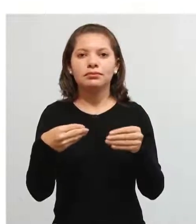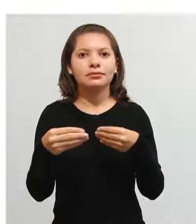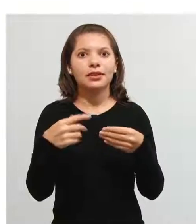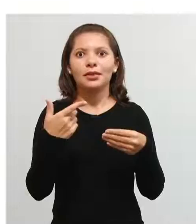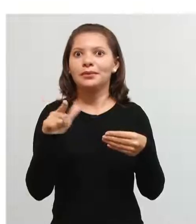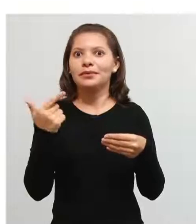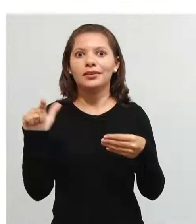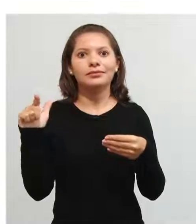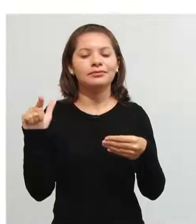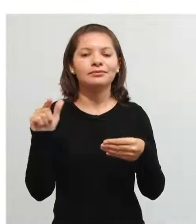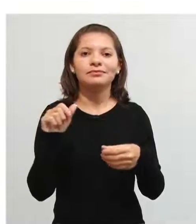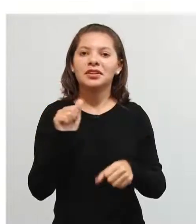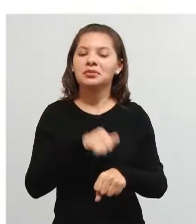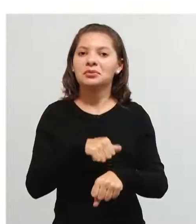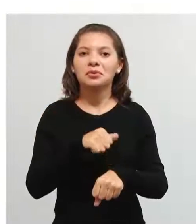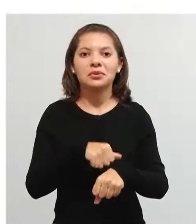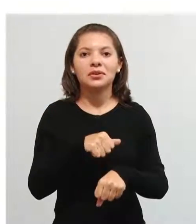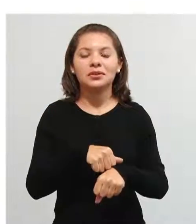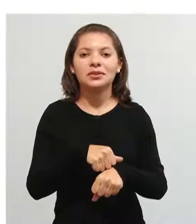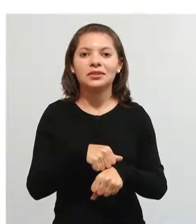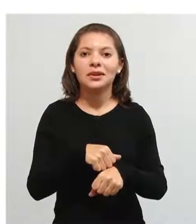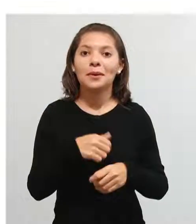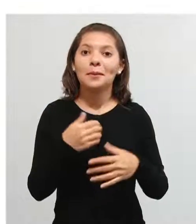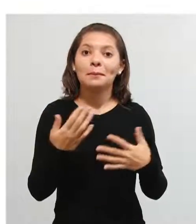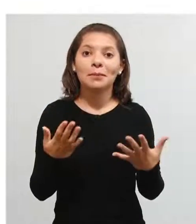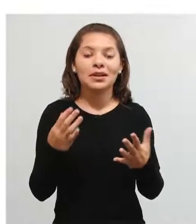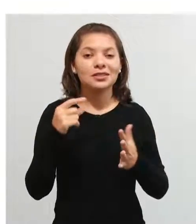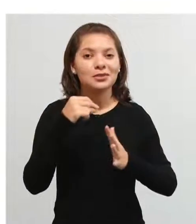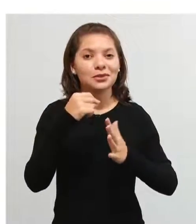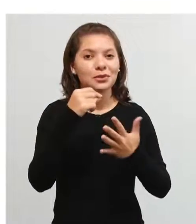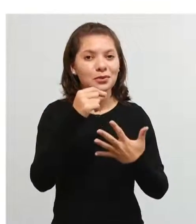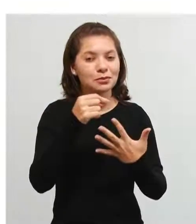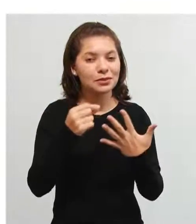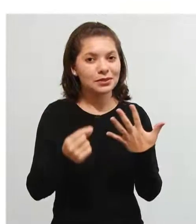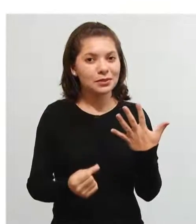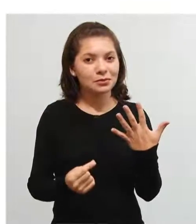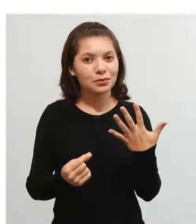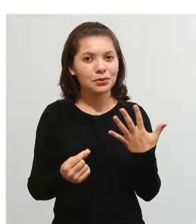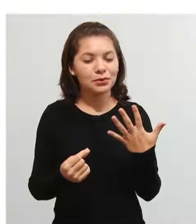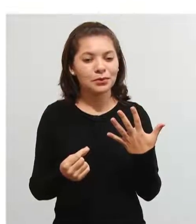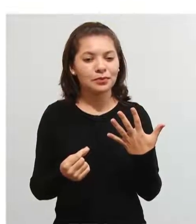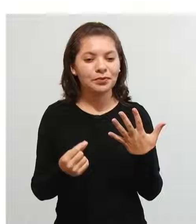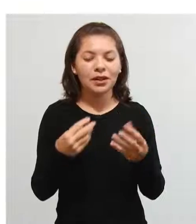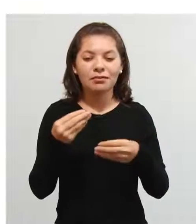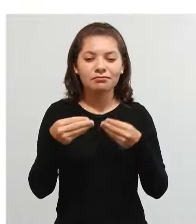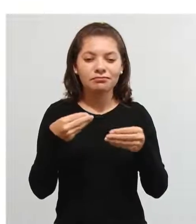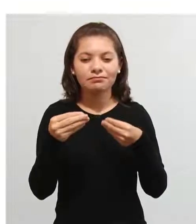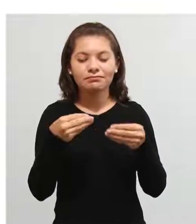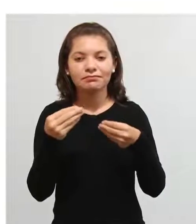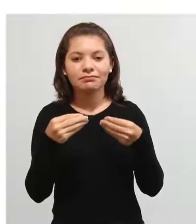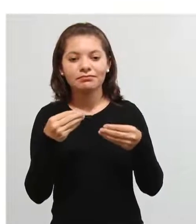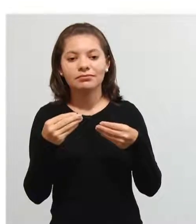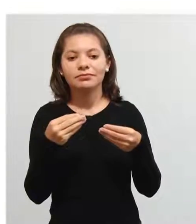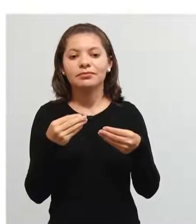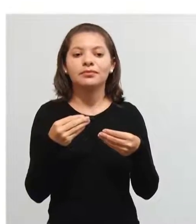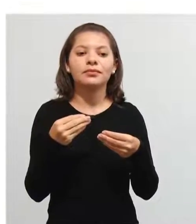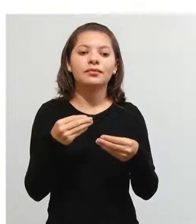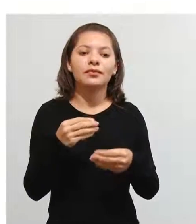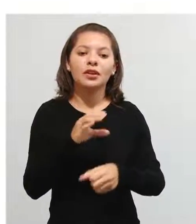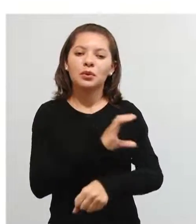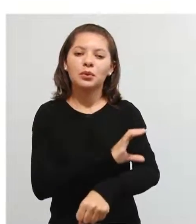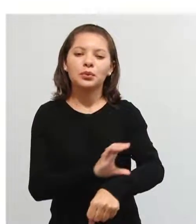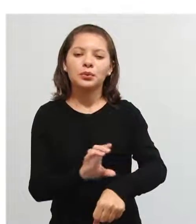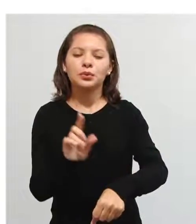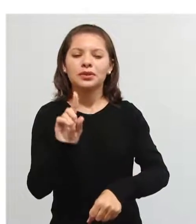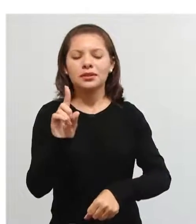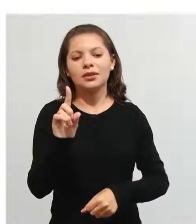regras, tá? Já os princípios, eles são mais abstratos, né? Eles não definem condutas, mas sim diretrizes para que